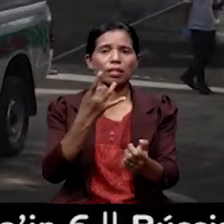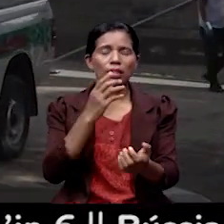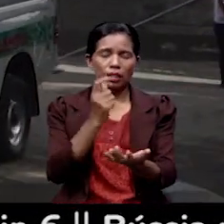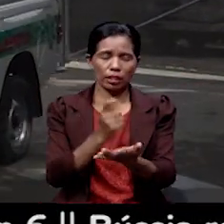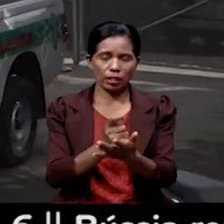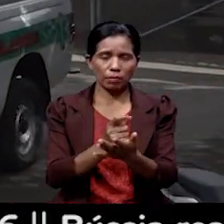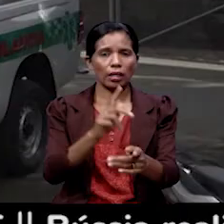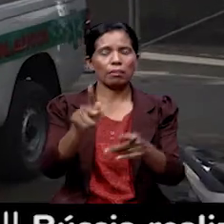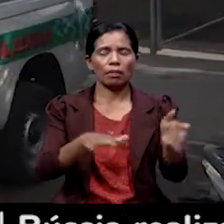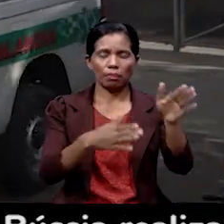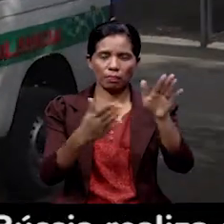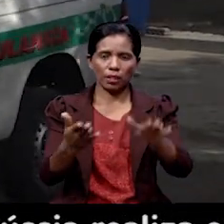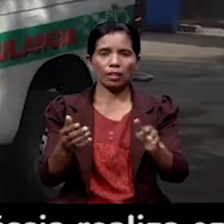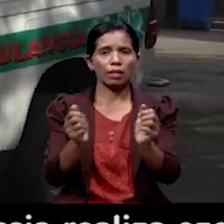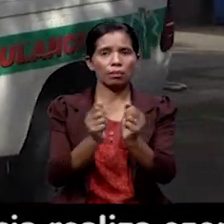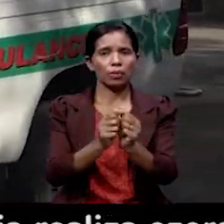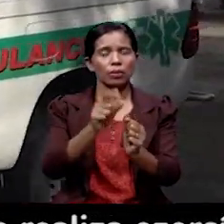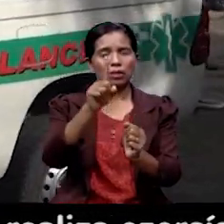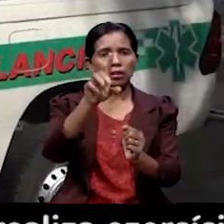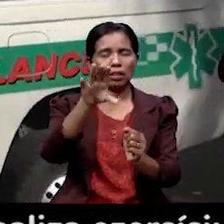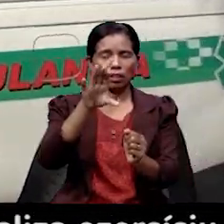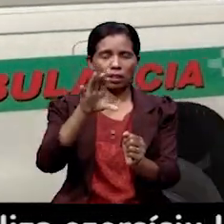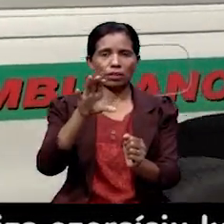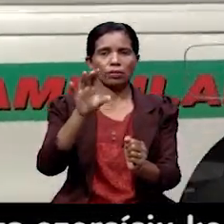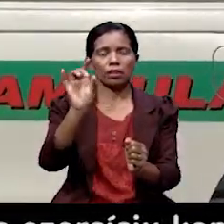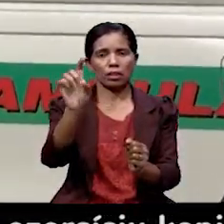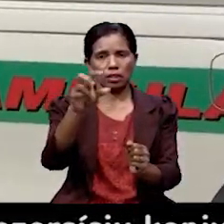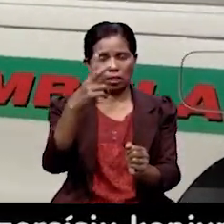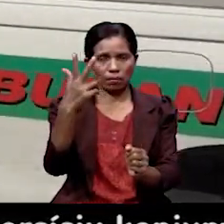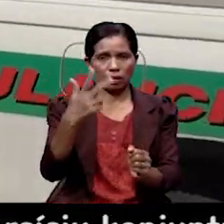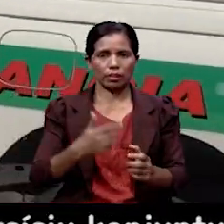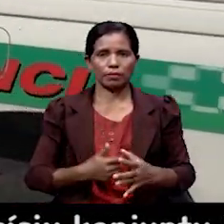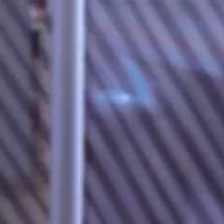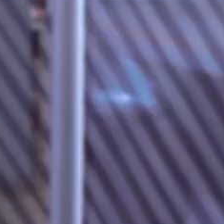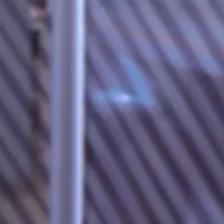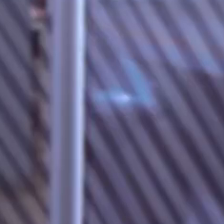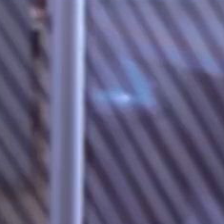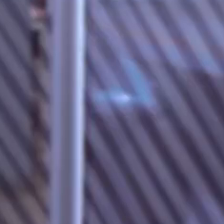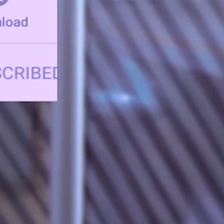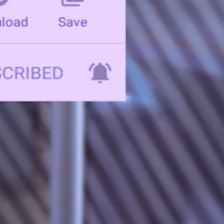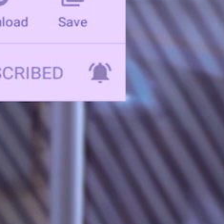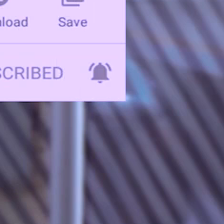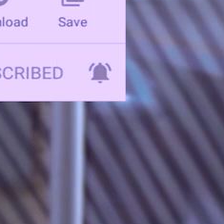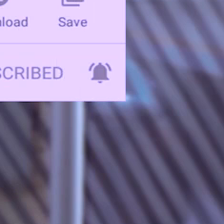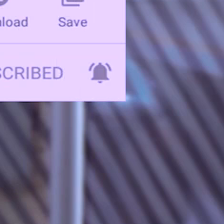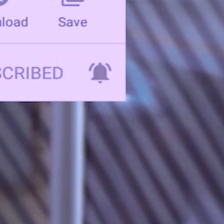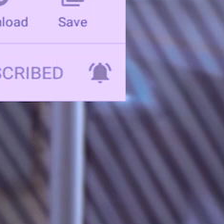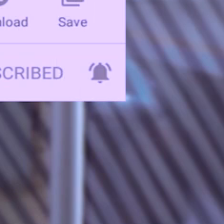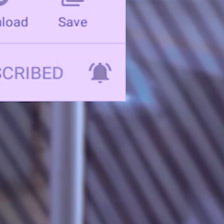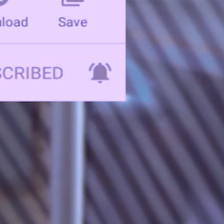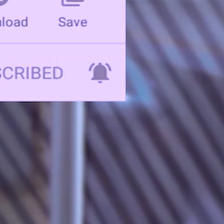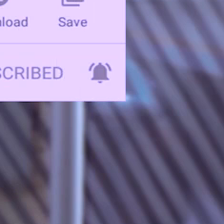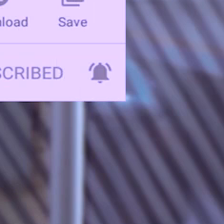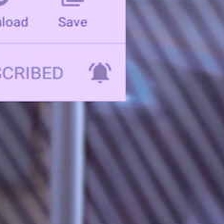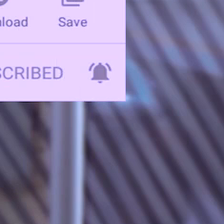sanulu resin tolu. Gasparinha de Souza, Jaime dos Santos, GMN. Que tal o like? Carik te